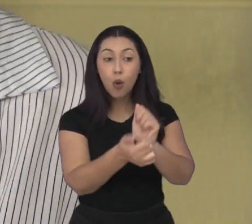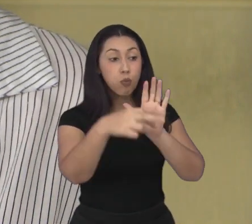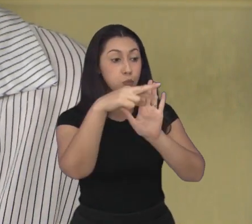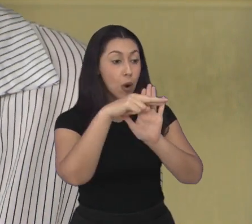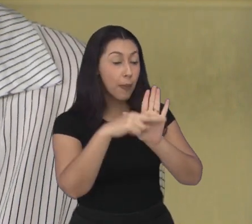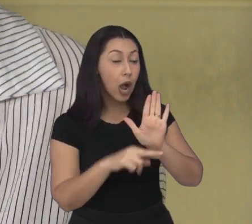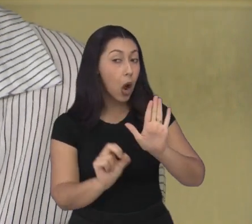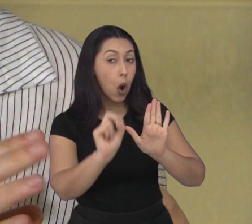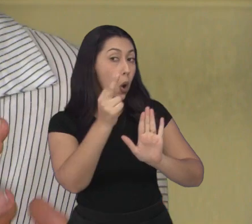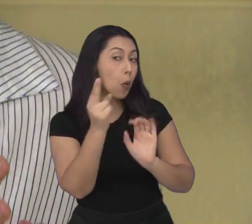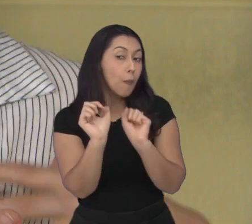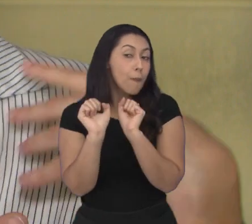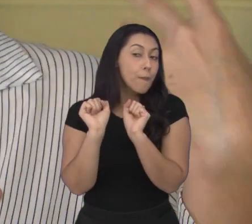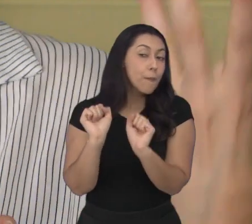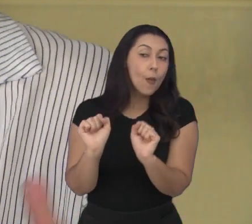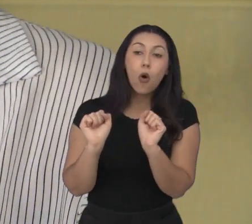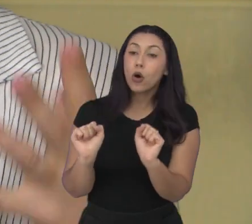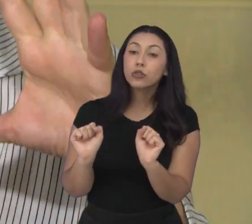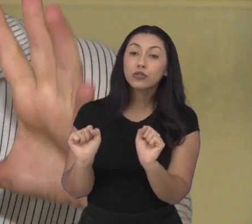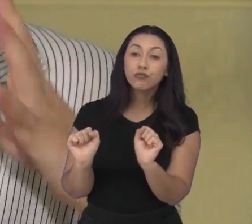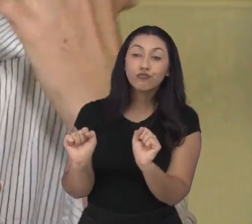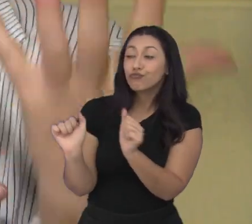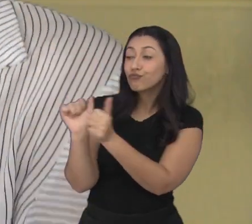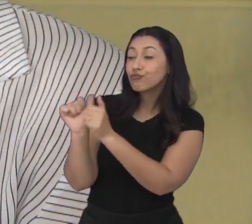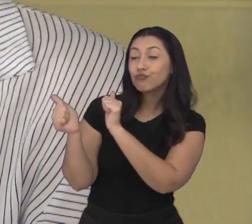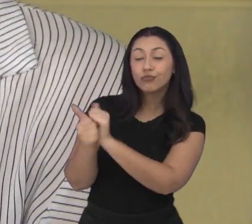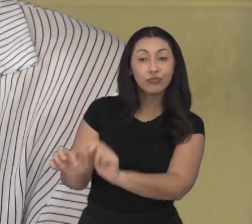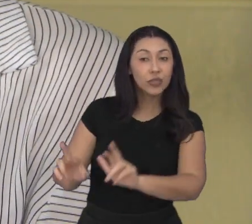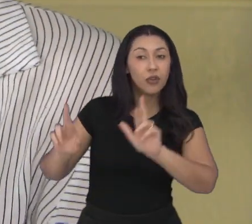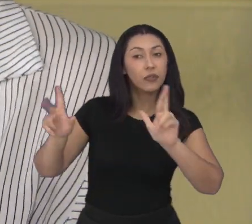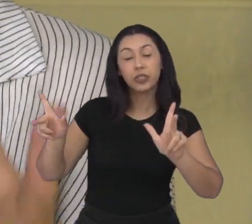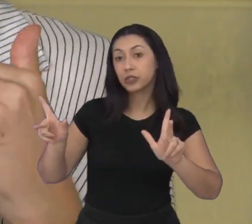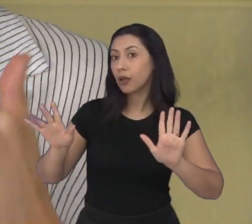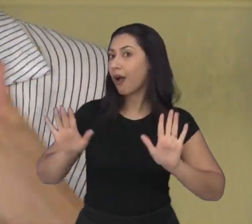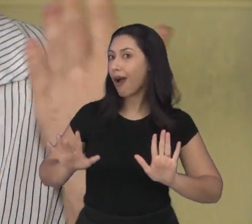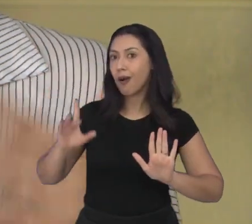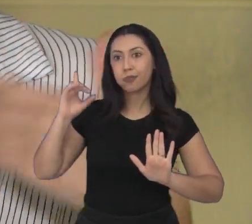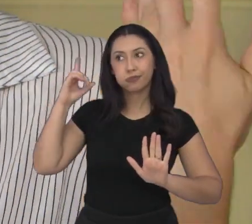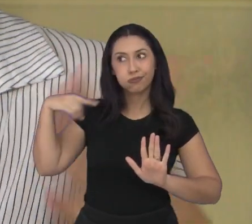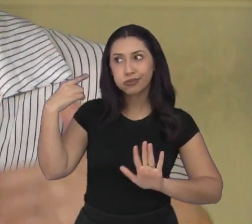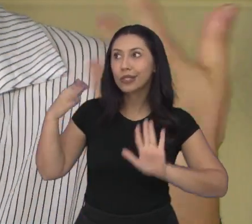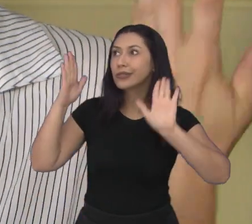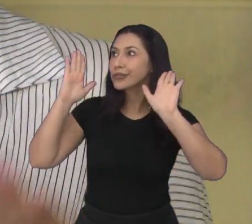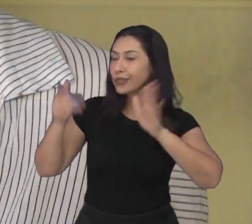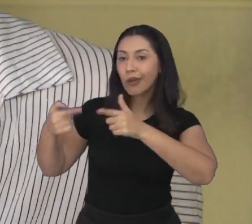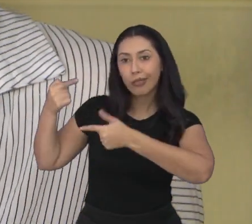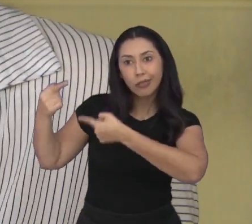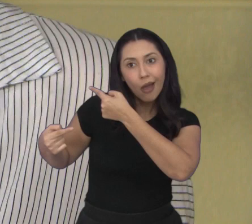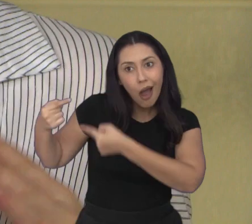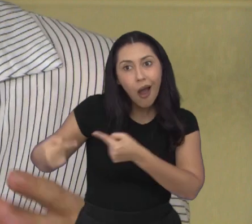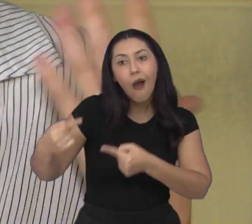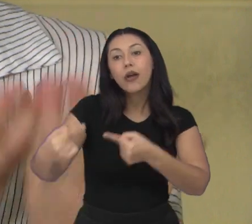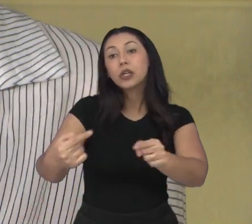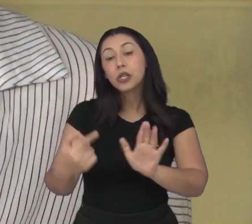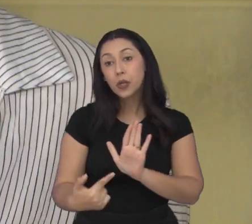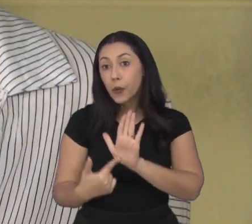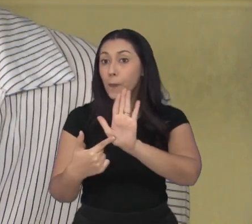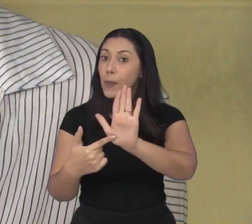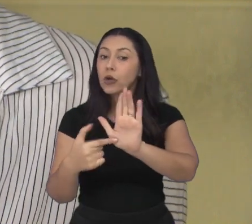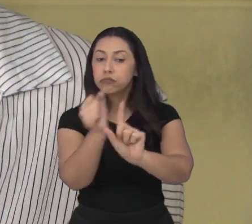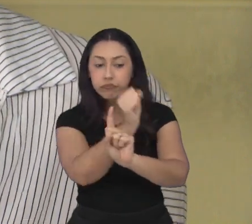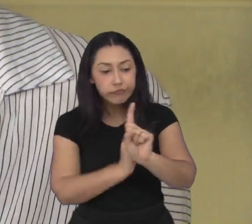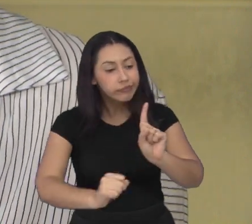adequar às regras de uma forma, ou se ele pode ter alguma maleabilidade a essa regra, é uma coisa que o direito vem discutindo e isso